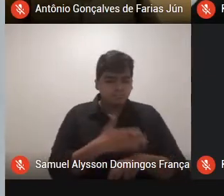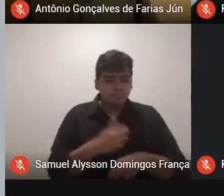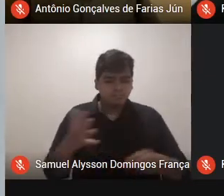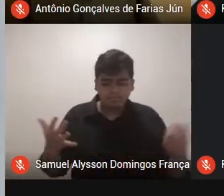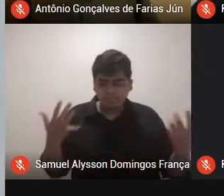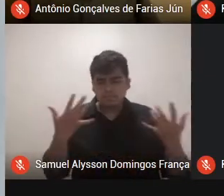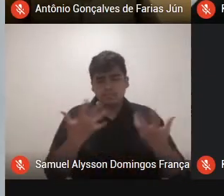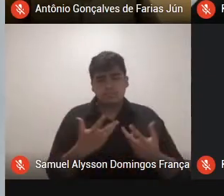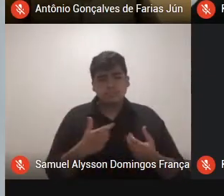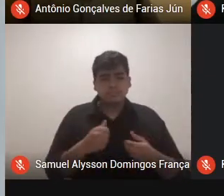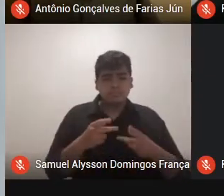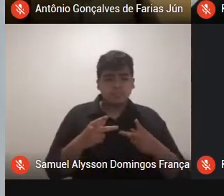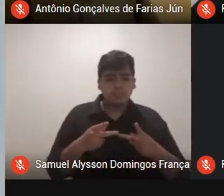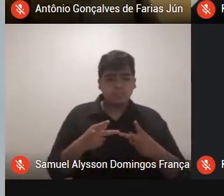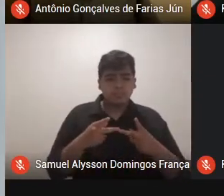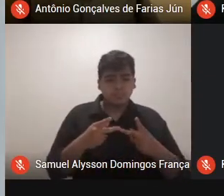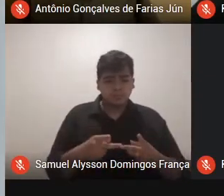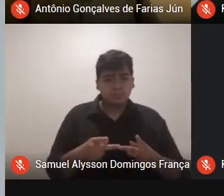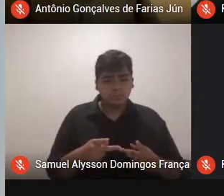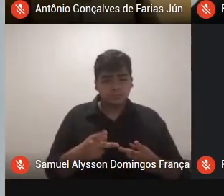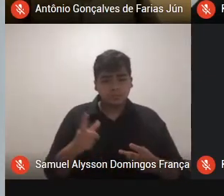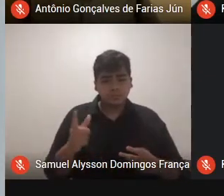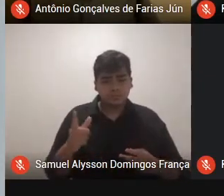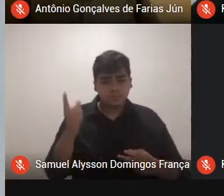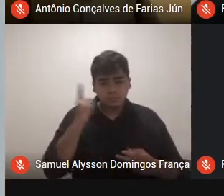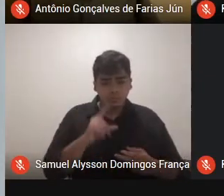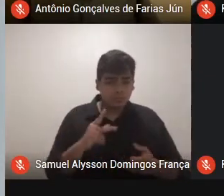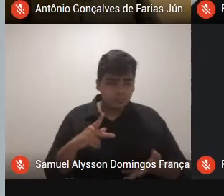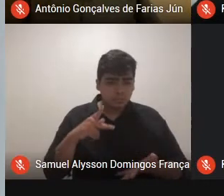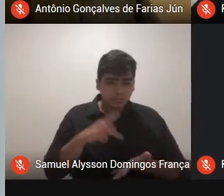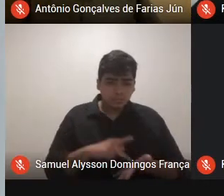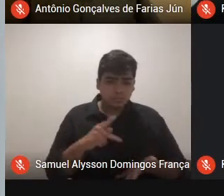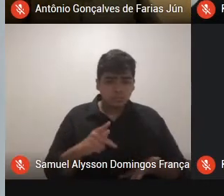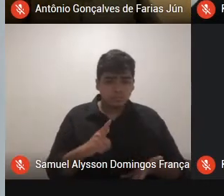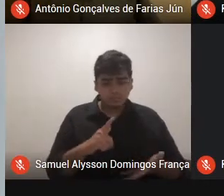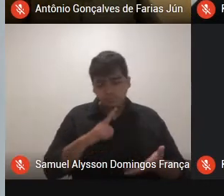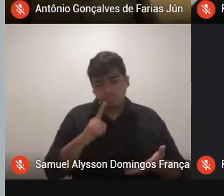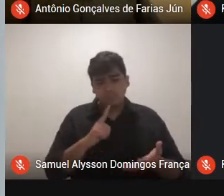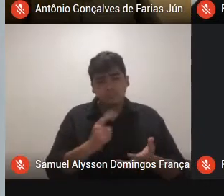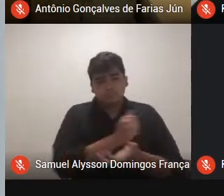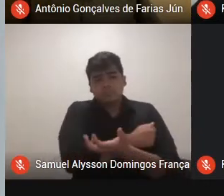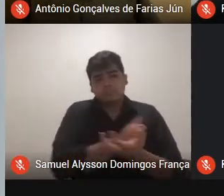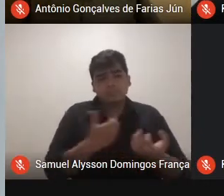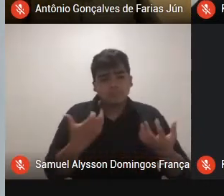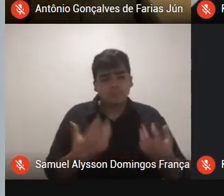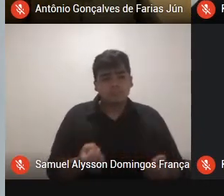esse projeto, para que que os alunos tivessem uma grande aceitação, nós fizemos o seguinte: